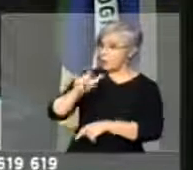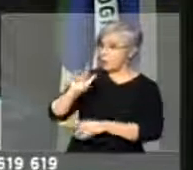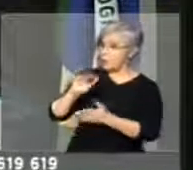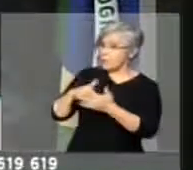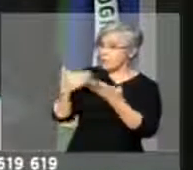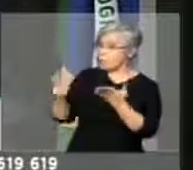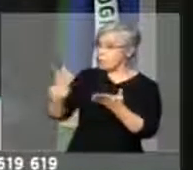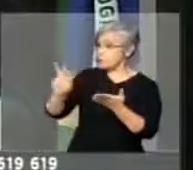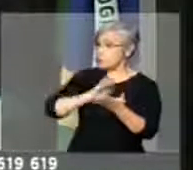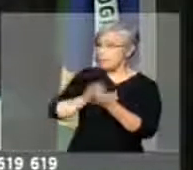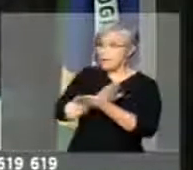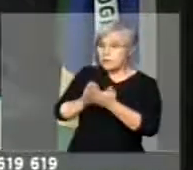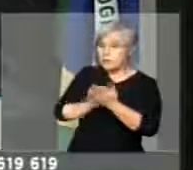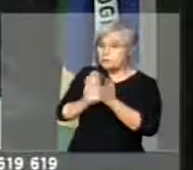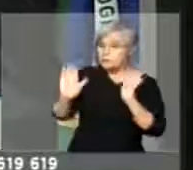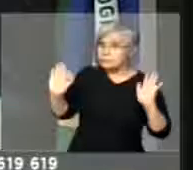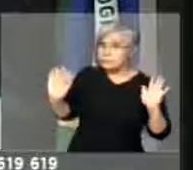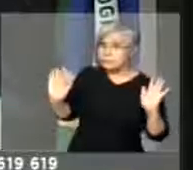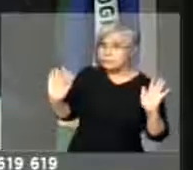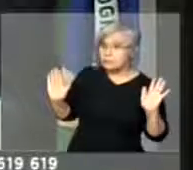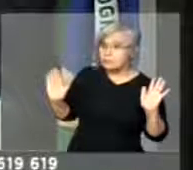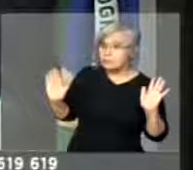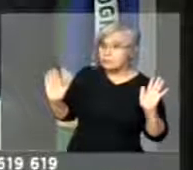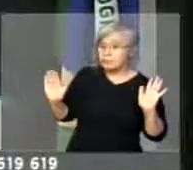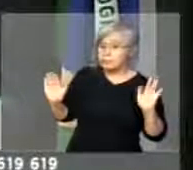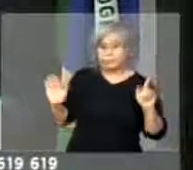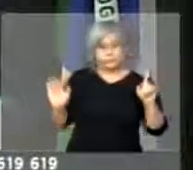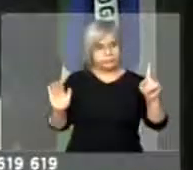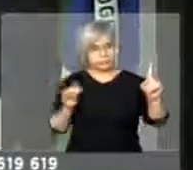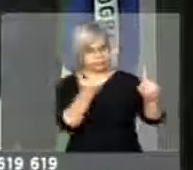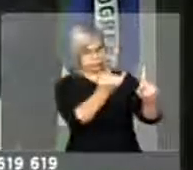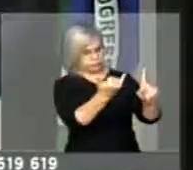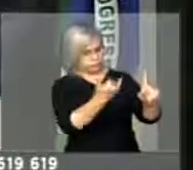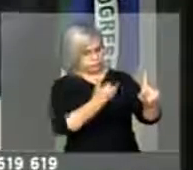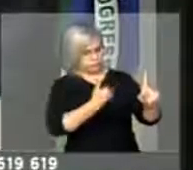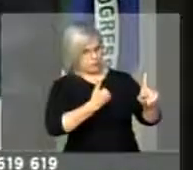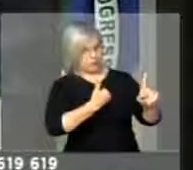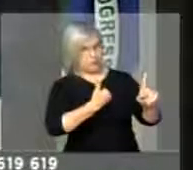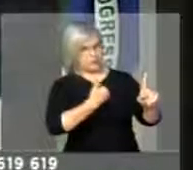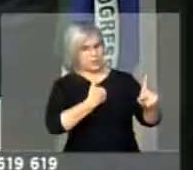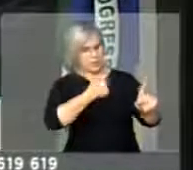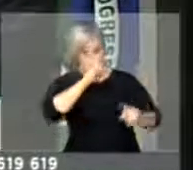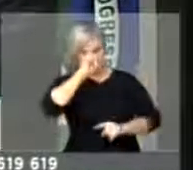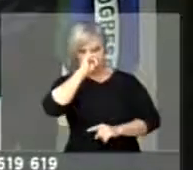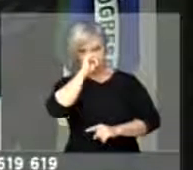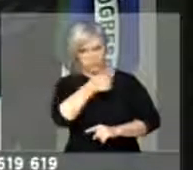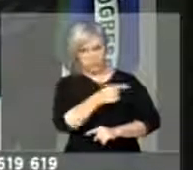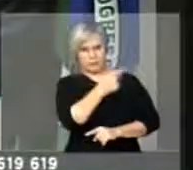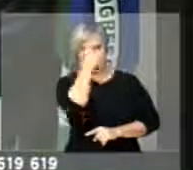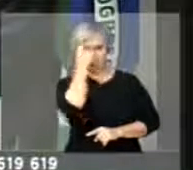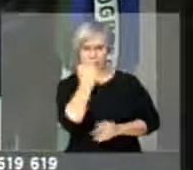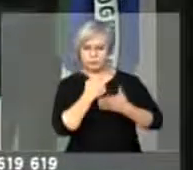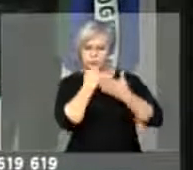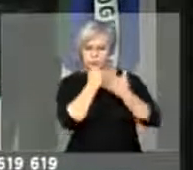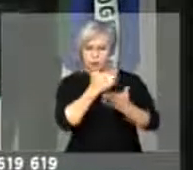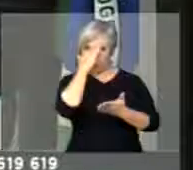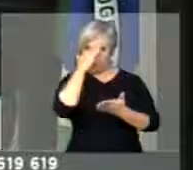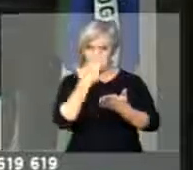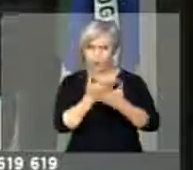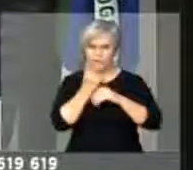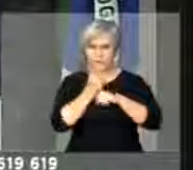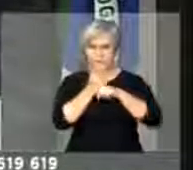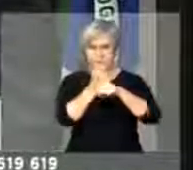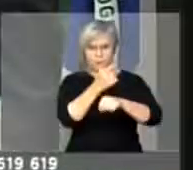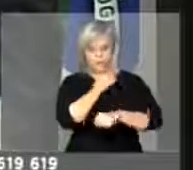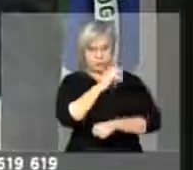não obtive resposta. Ela me completou: vou mandar uma assessora minha de confiança lhe procurar